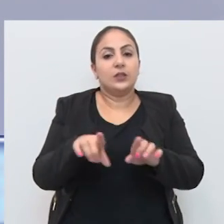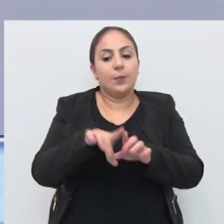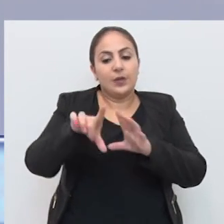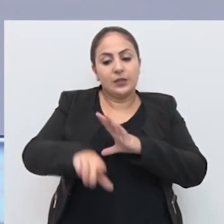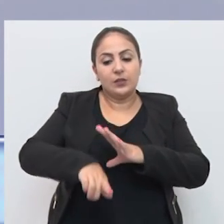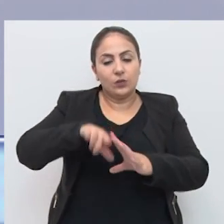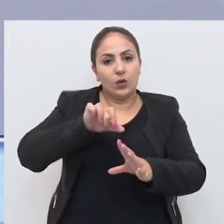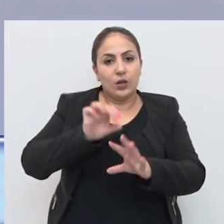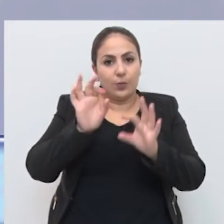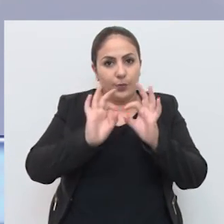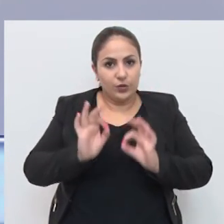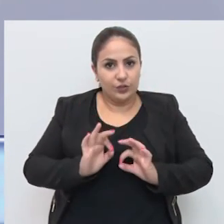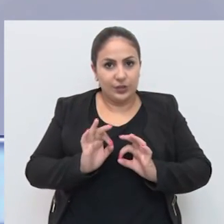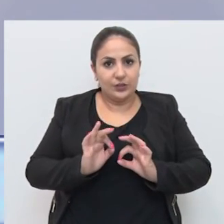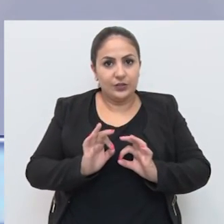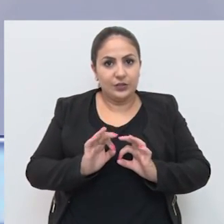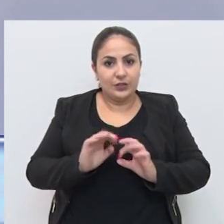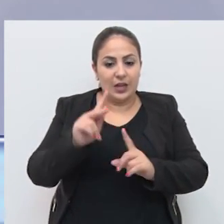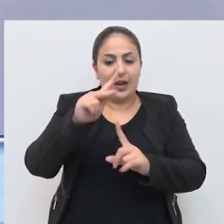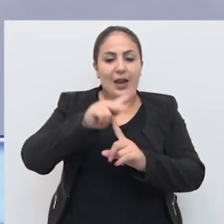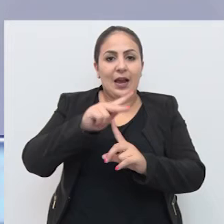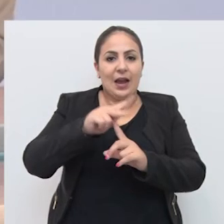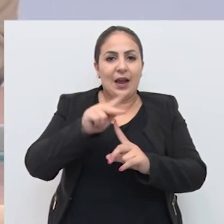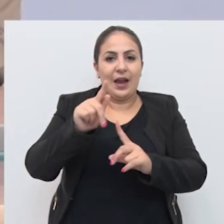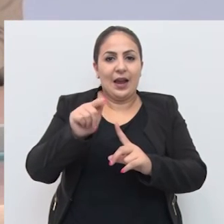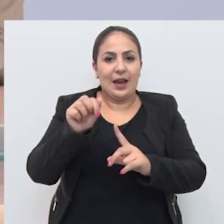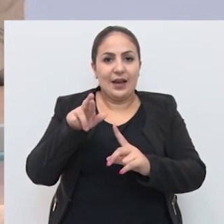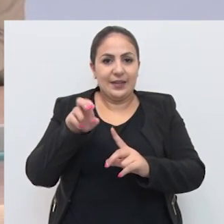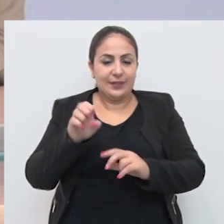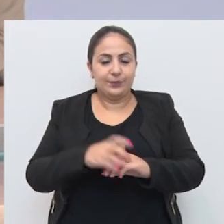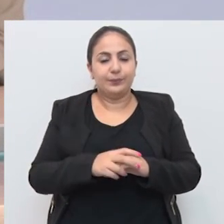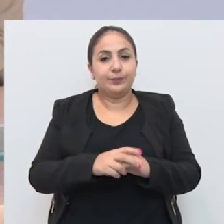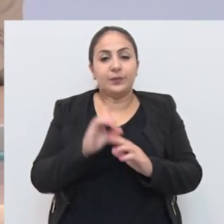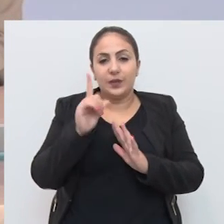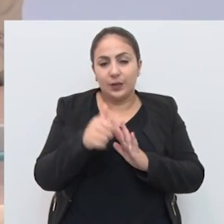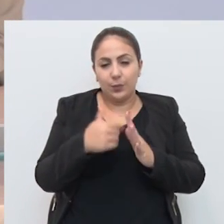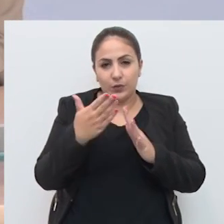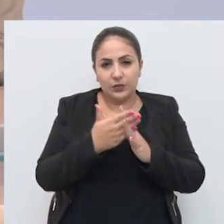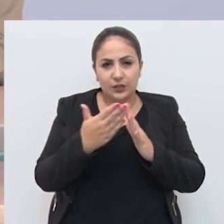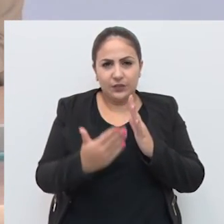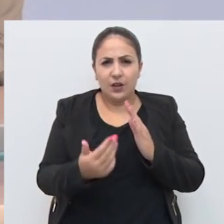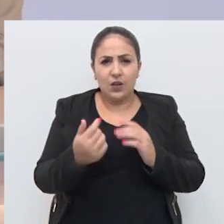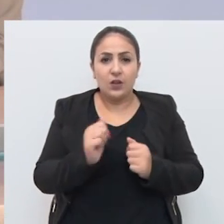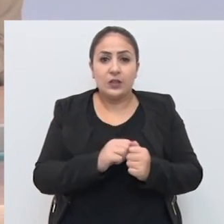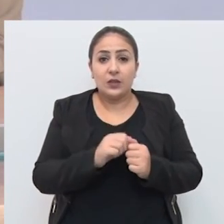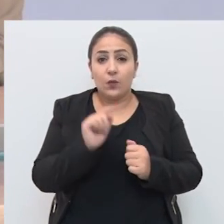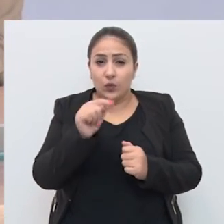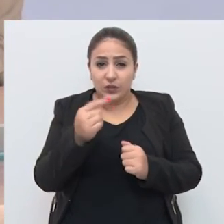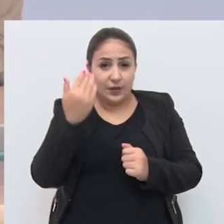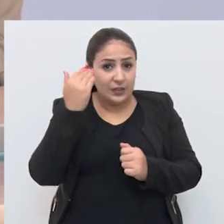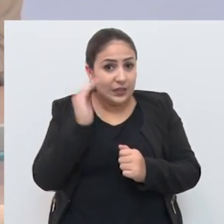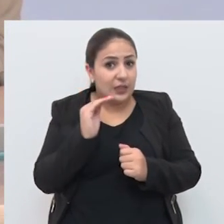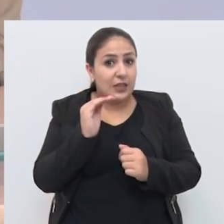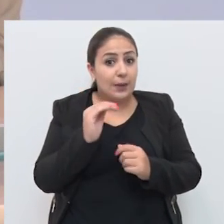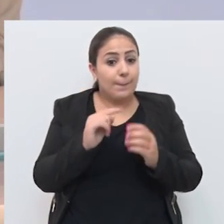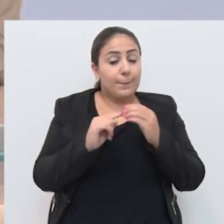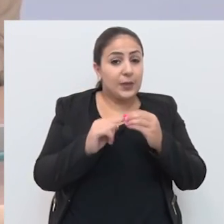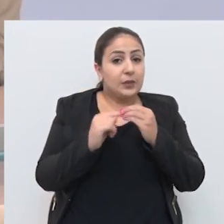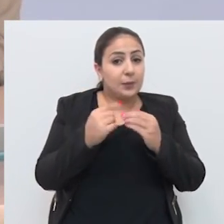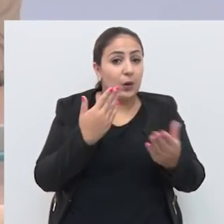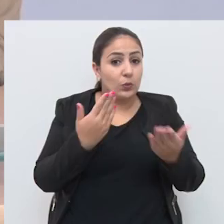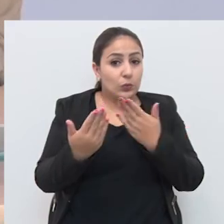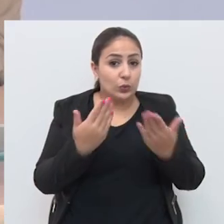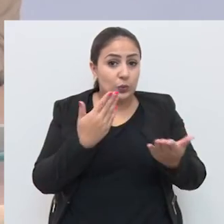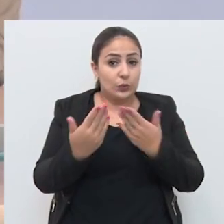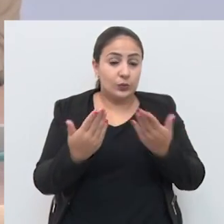e selecionar o projeto do Parque da Gari. E no próximo bloco você vai esclarecer as principais